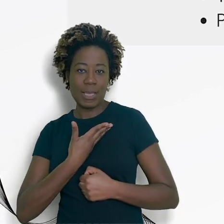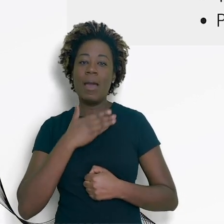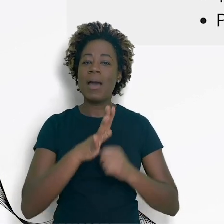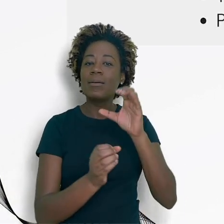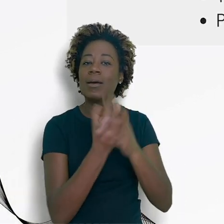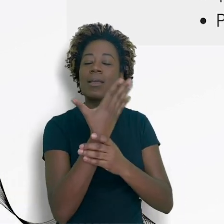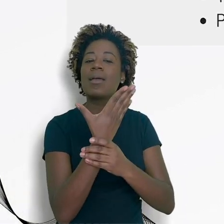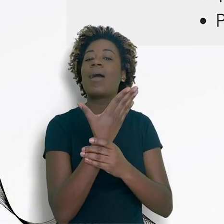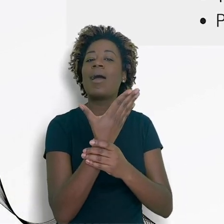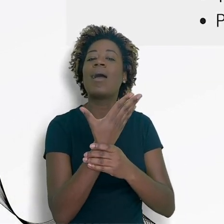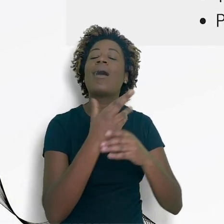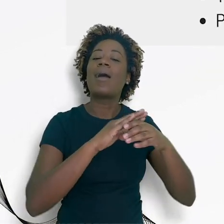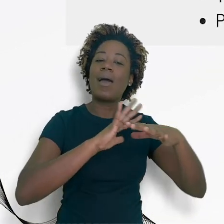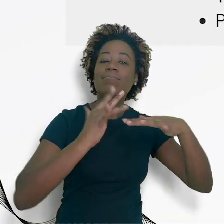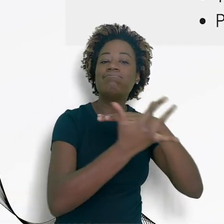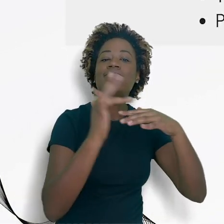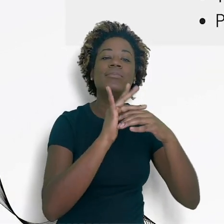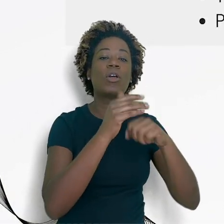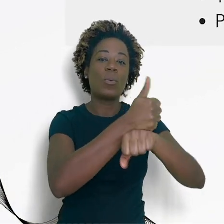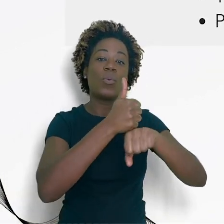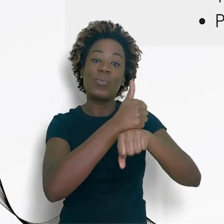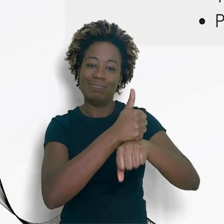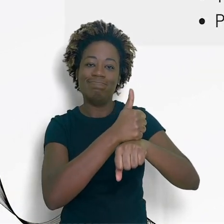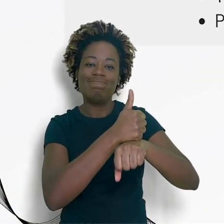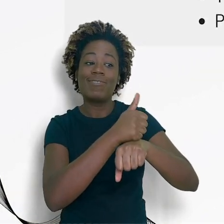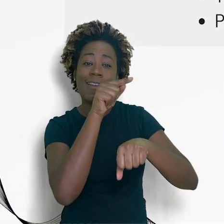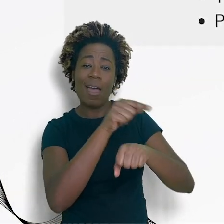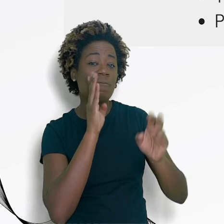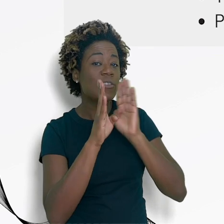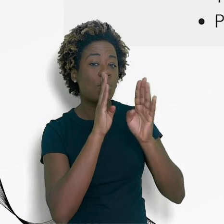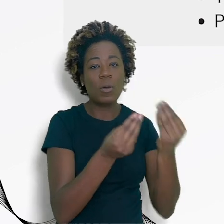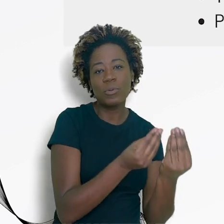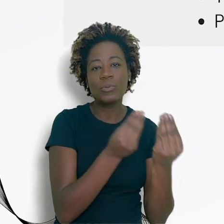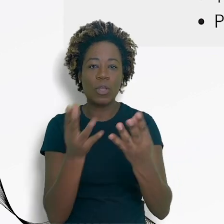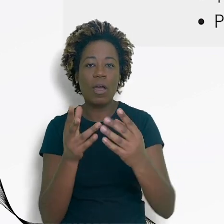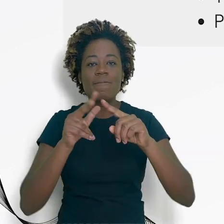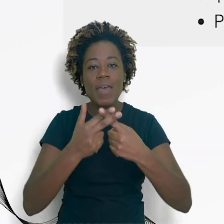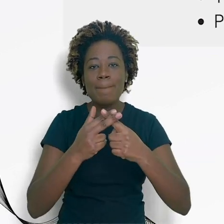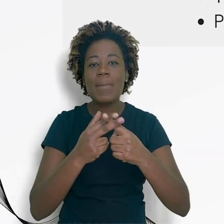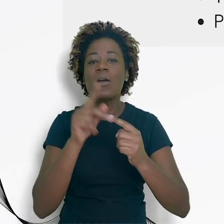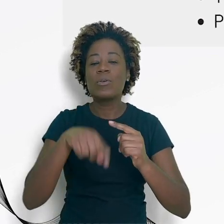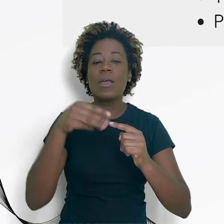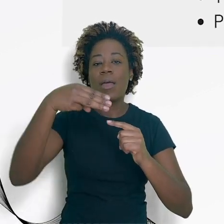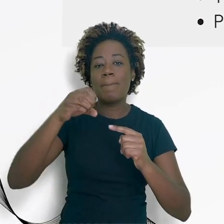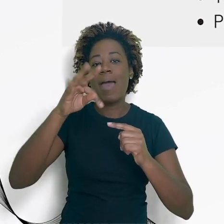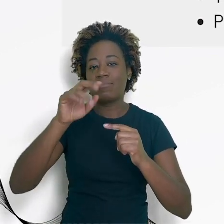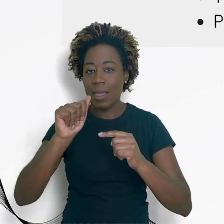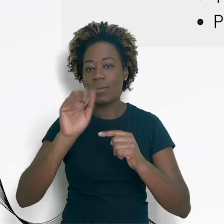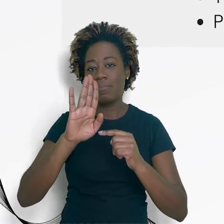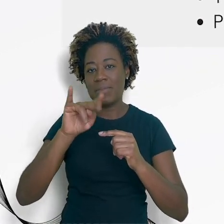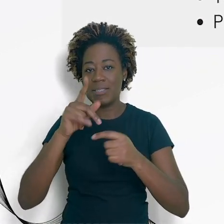E faça a sua rede profissional. Quando você faz uma rede profissional, o Facebook oferece uma ferramenta chamada Meta Business.